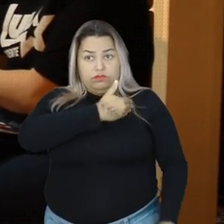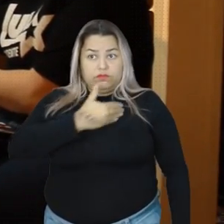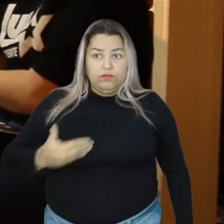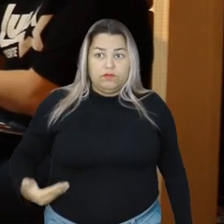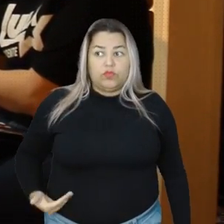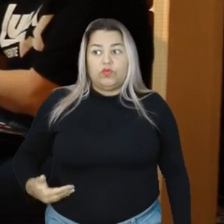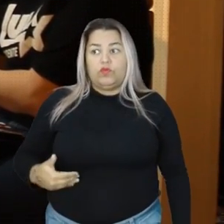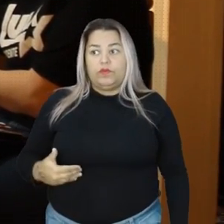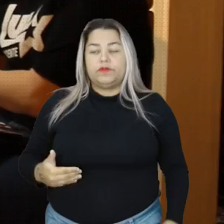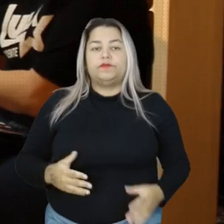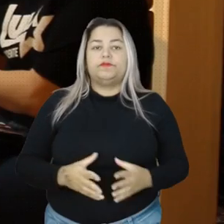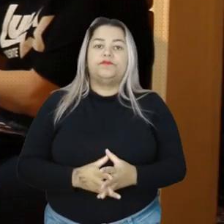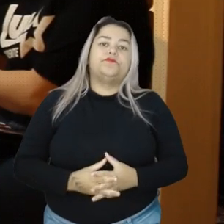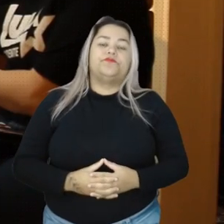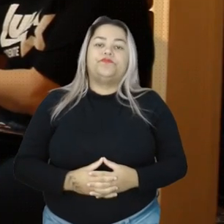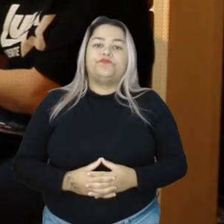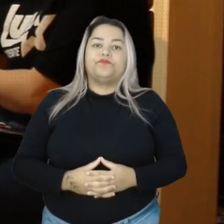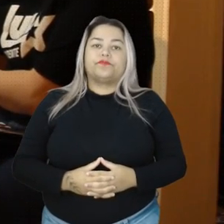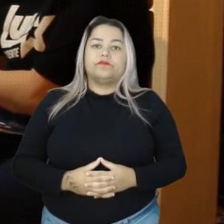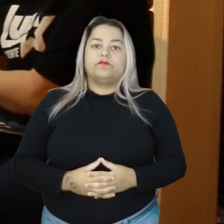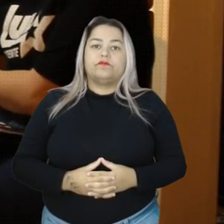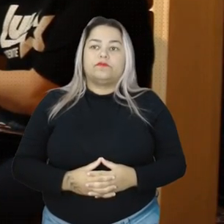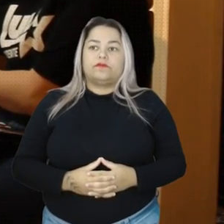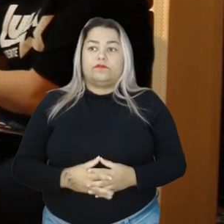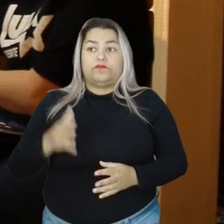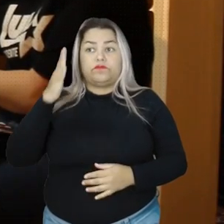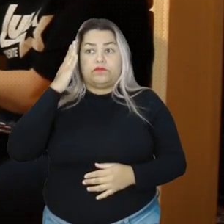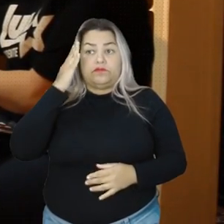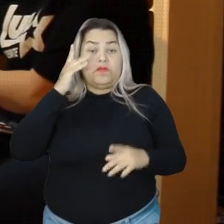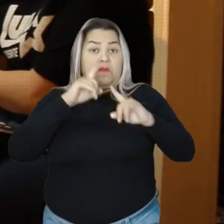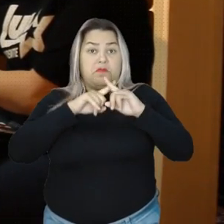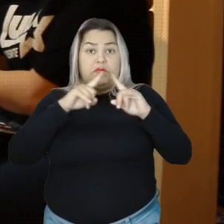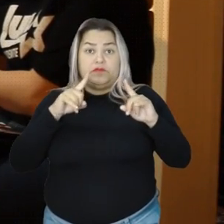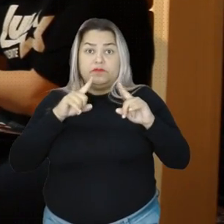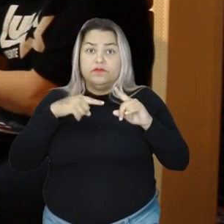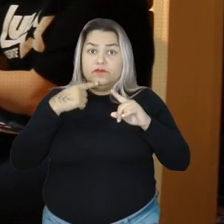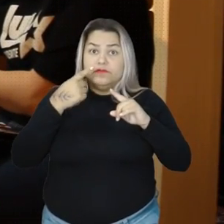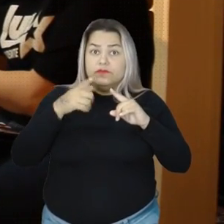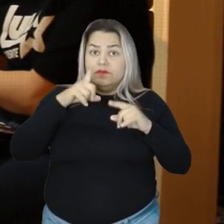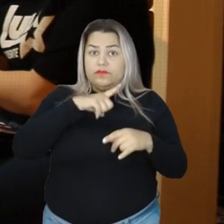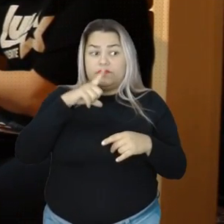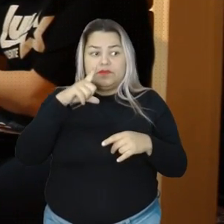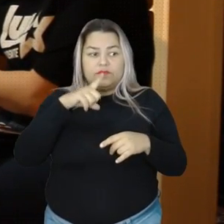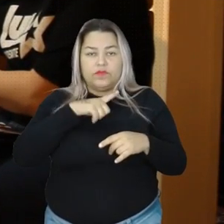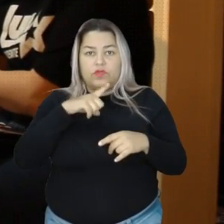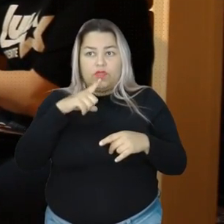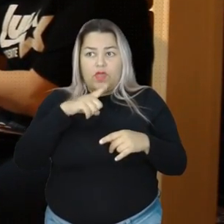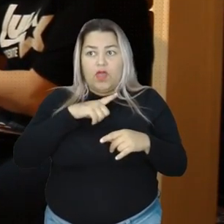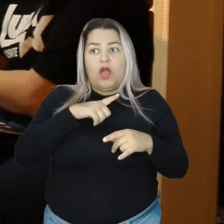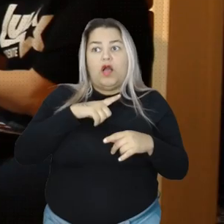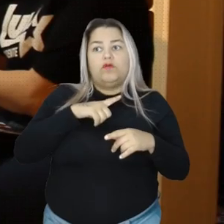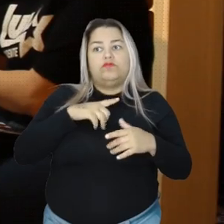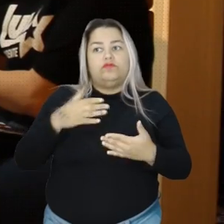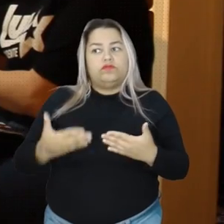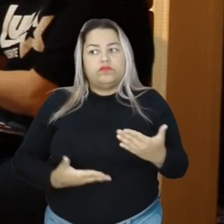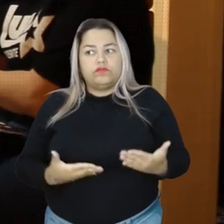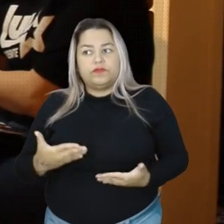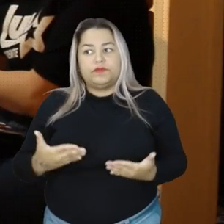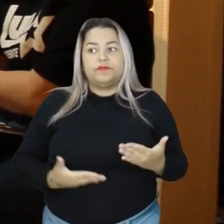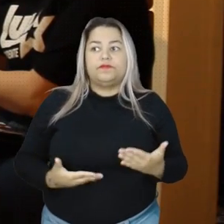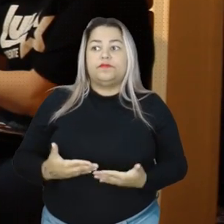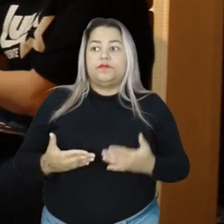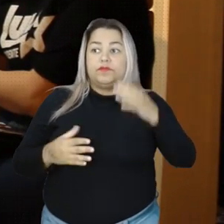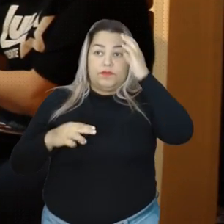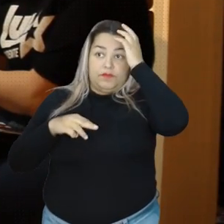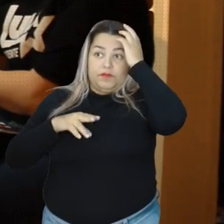lá. Então foi isso, nós fizemos isso. Mas eu depois tive que prestar o serviço militar, tive que também